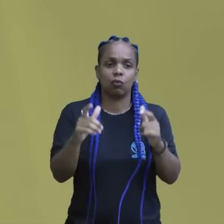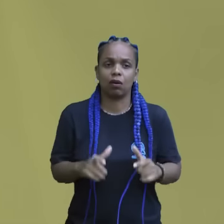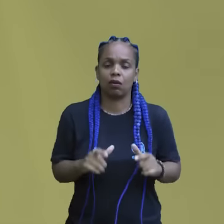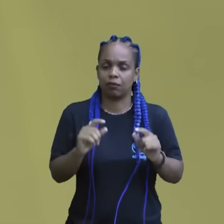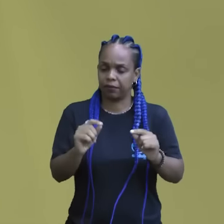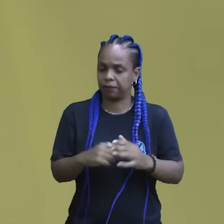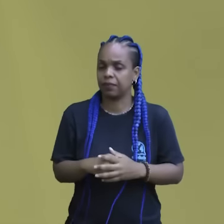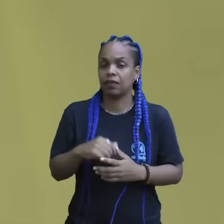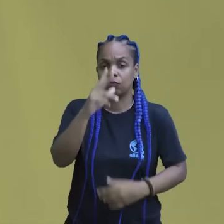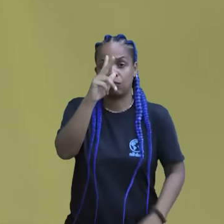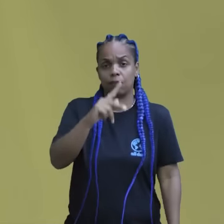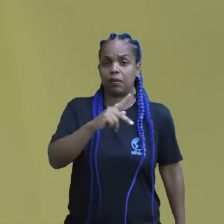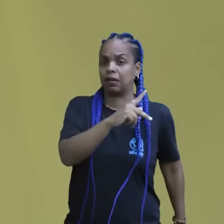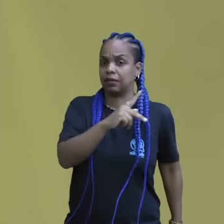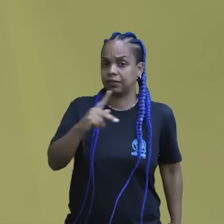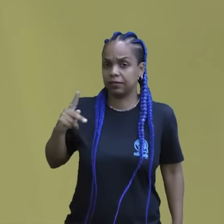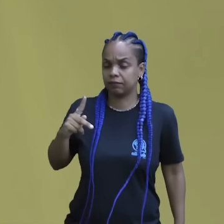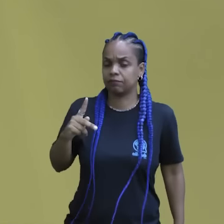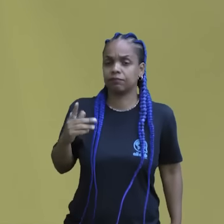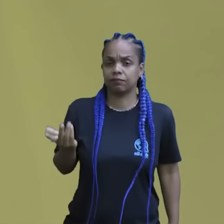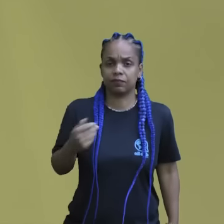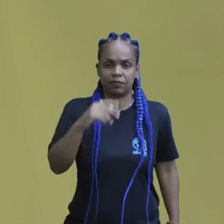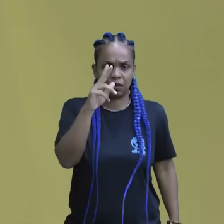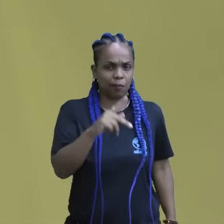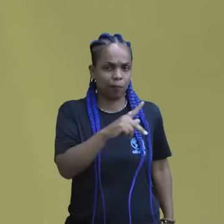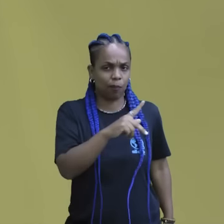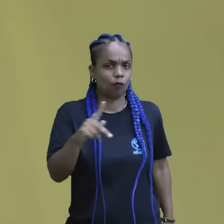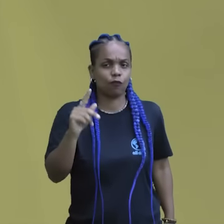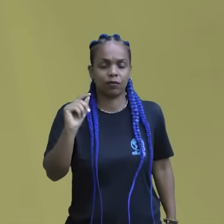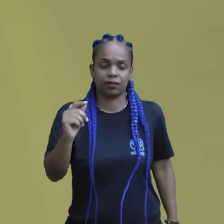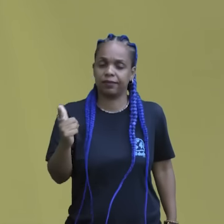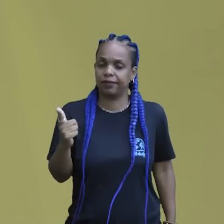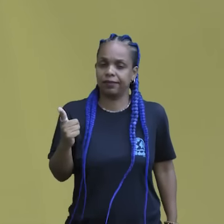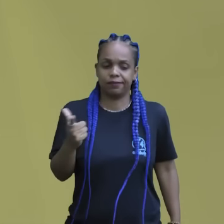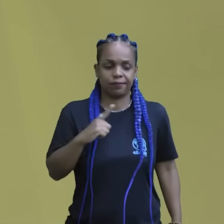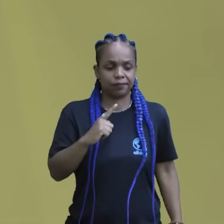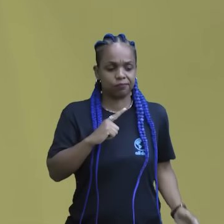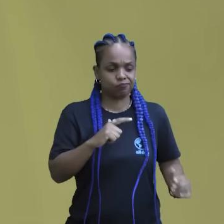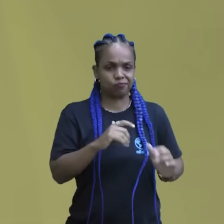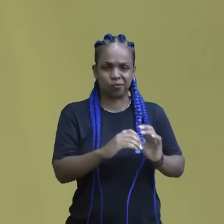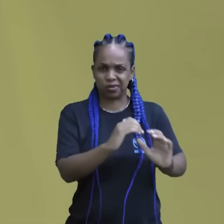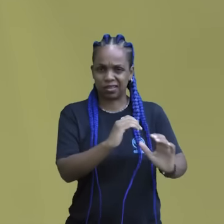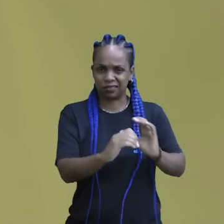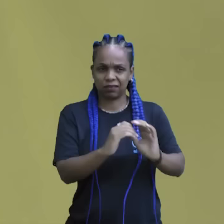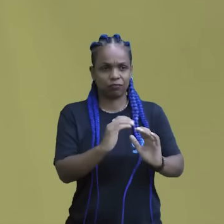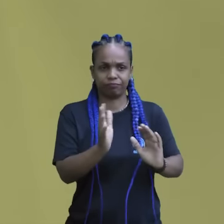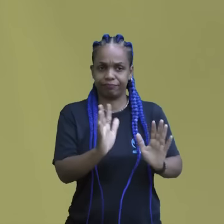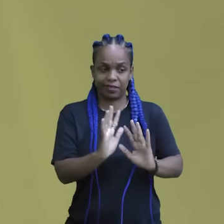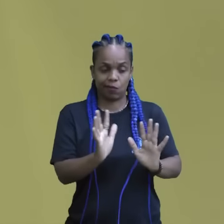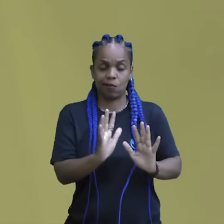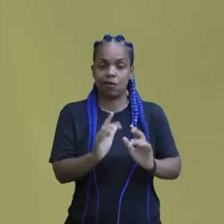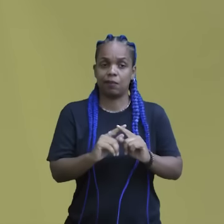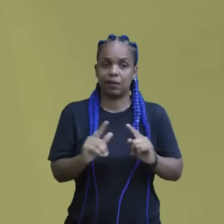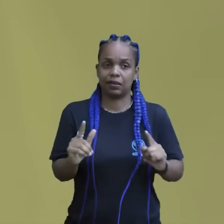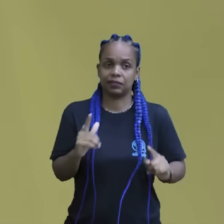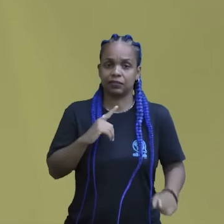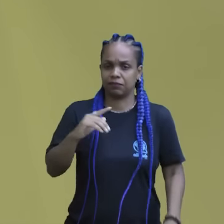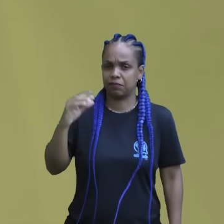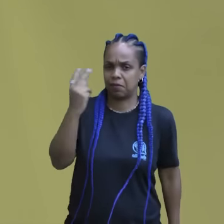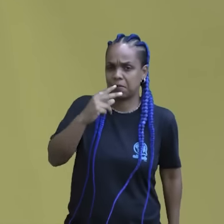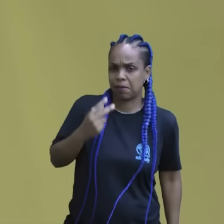no mal com ela, mas o médium, o feiticeiro, o macumbeiro, se não a recebem nos seus transes, recebem,